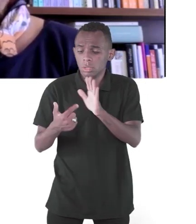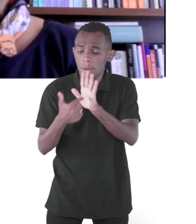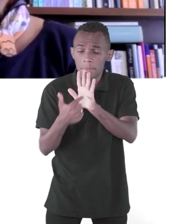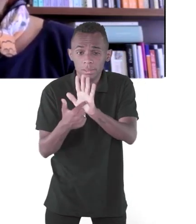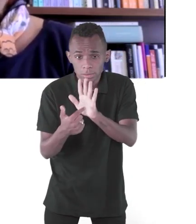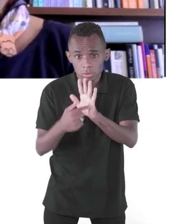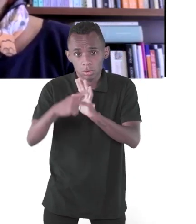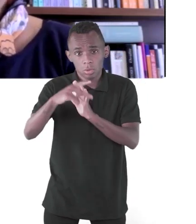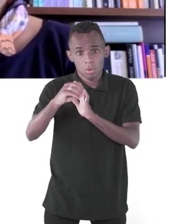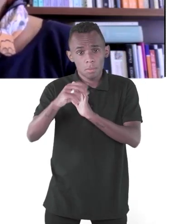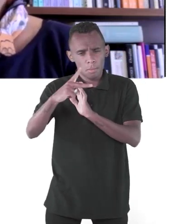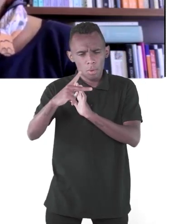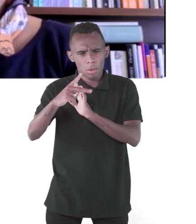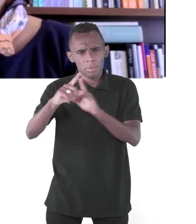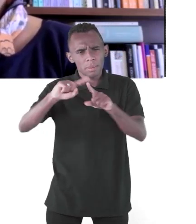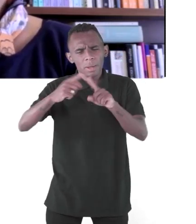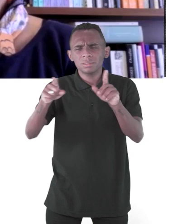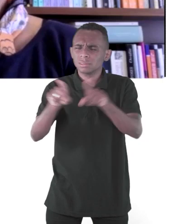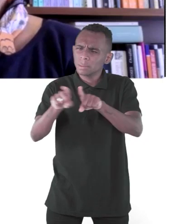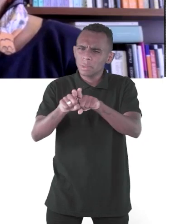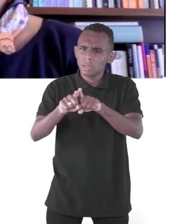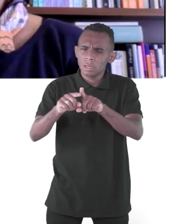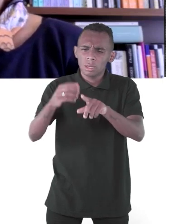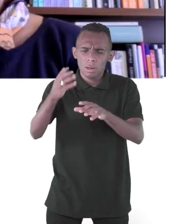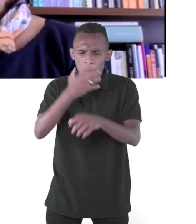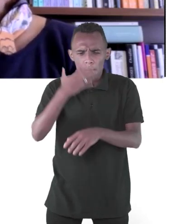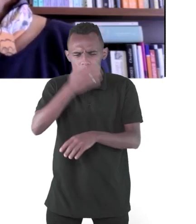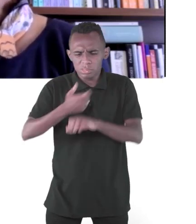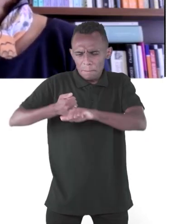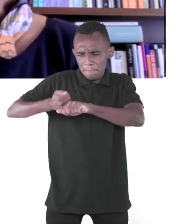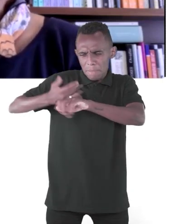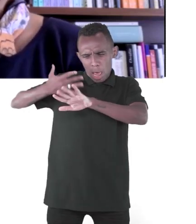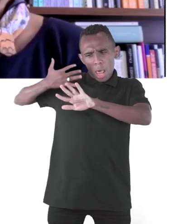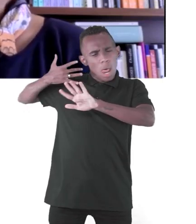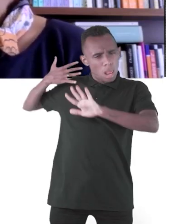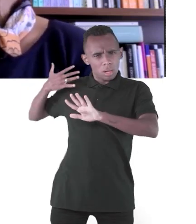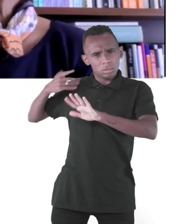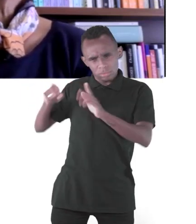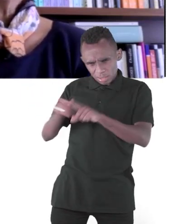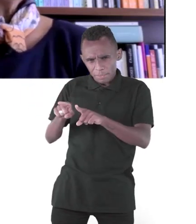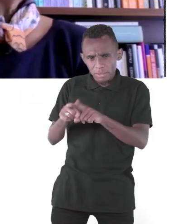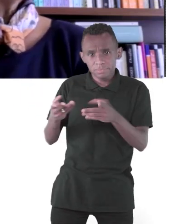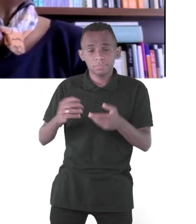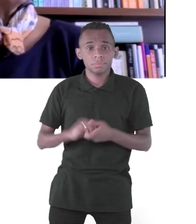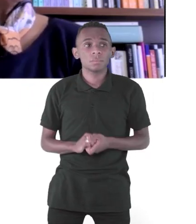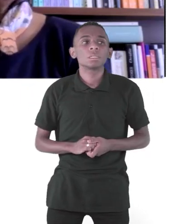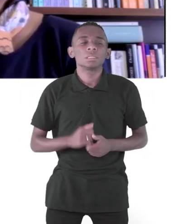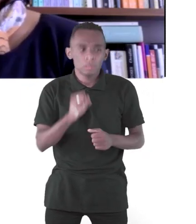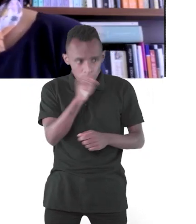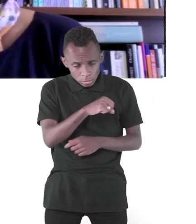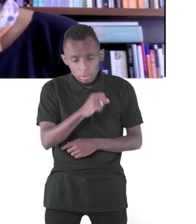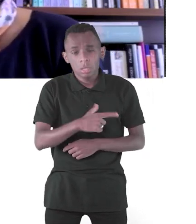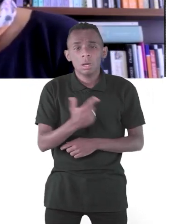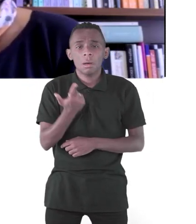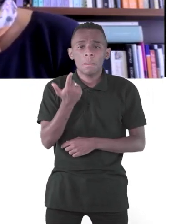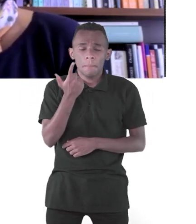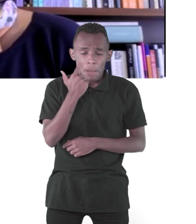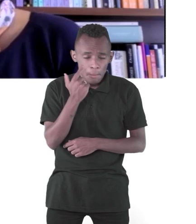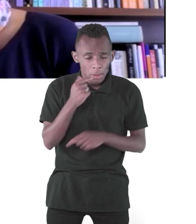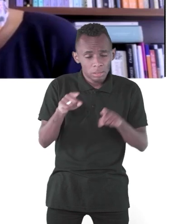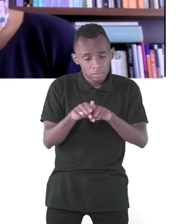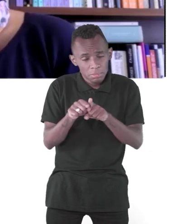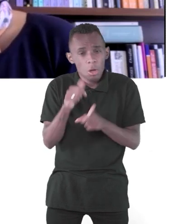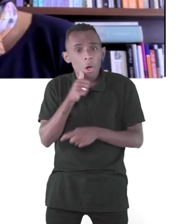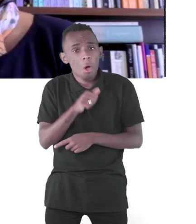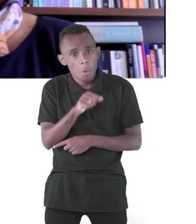mas trouxe também música mais antiga? Sim, sem a menor dúvida. Não só ele, como minha mãe, que tem